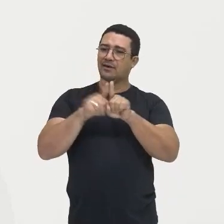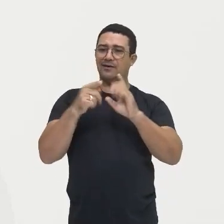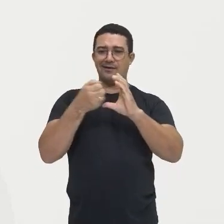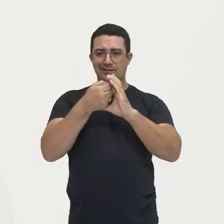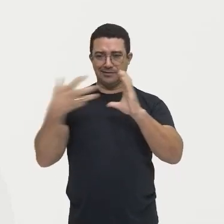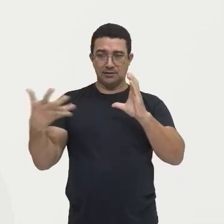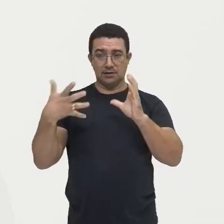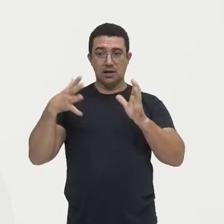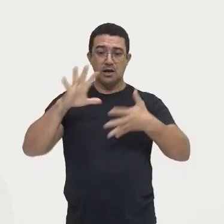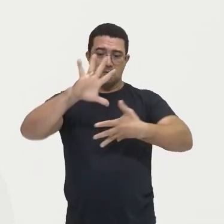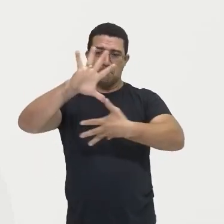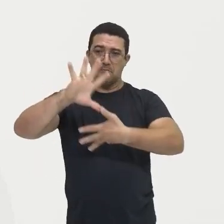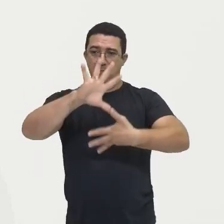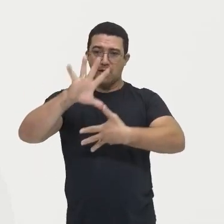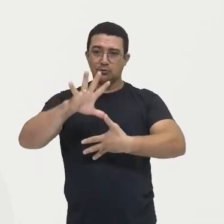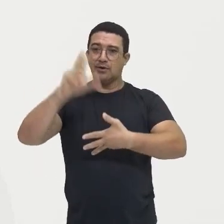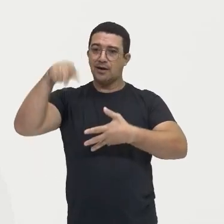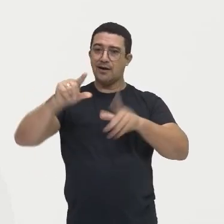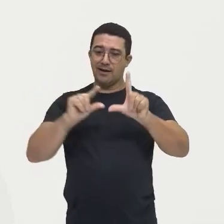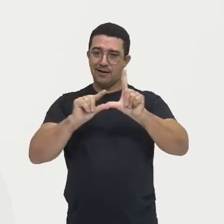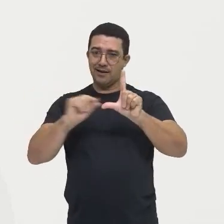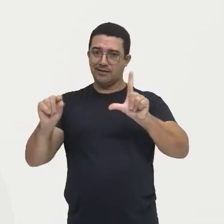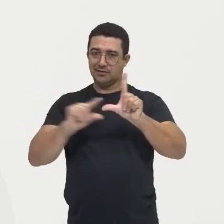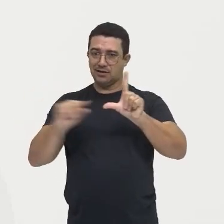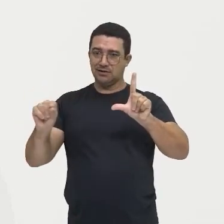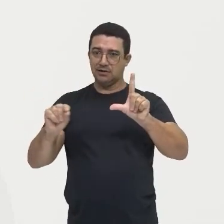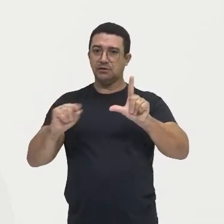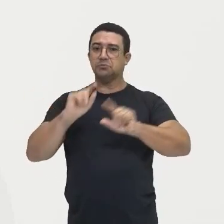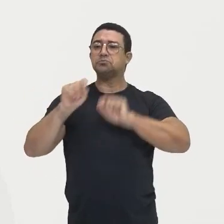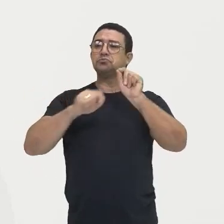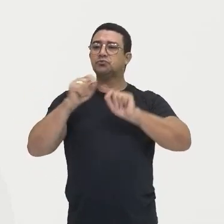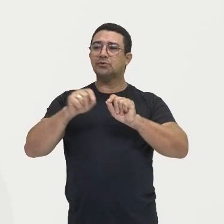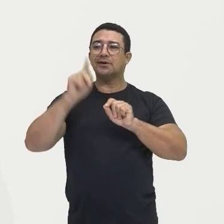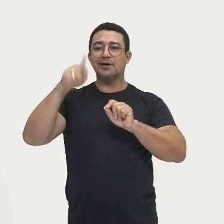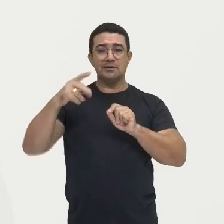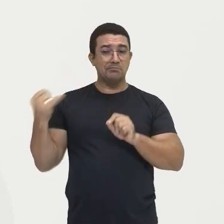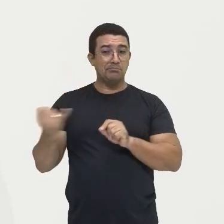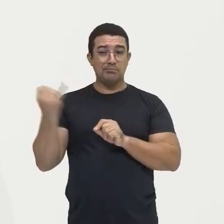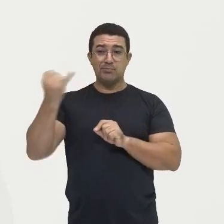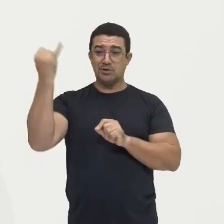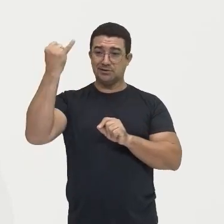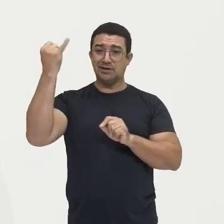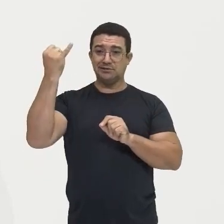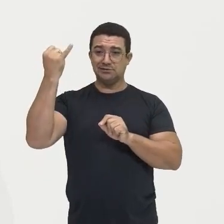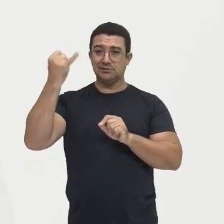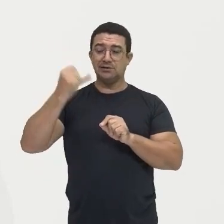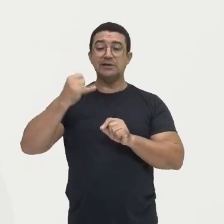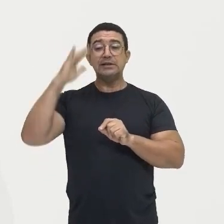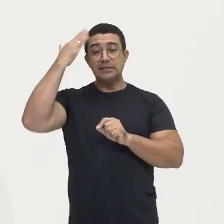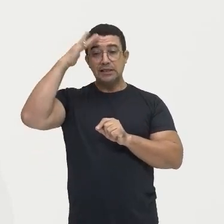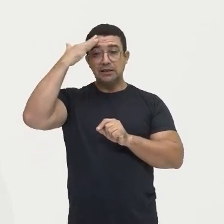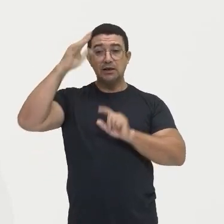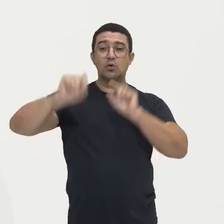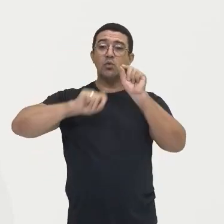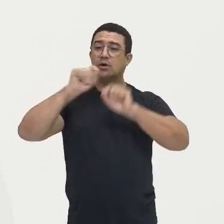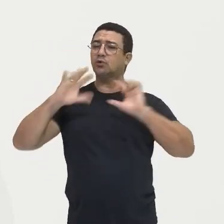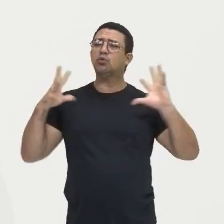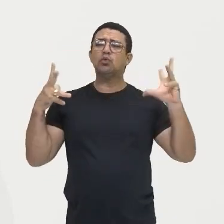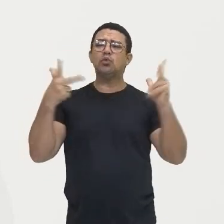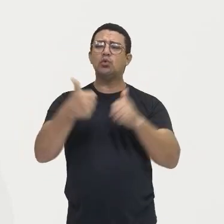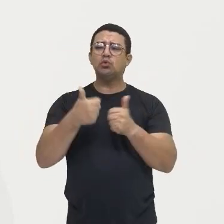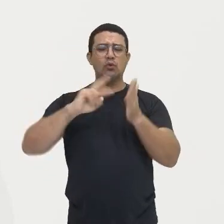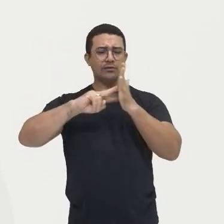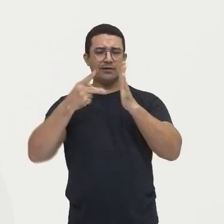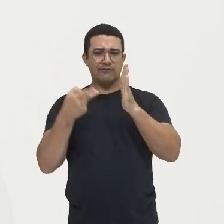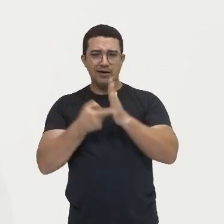mapa é a legenda. Esse elemento, ele é de fundamental importância, turma, para a gente entender todos os